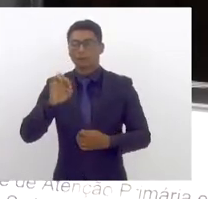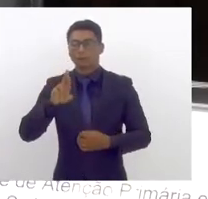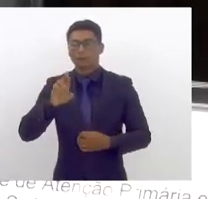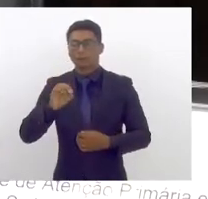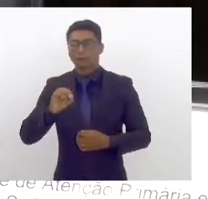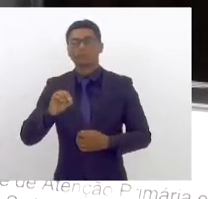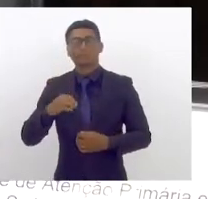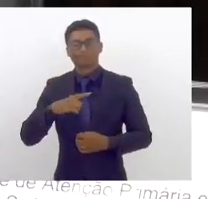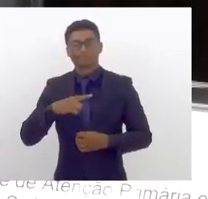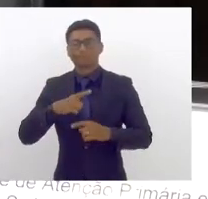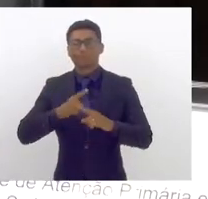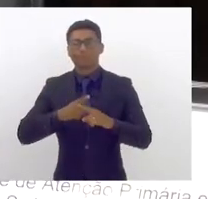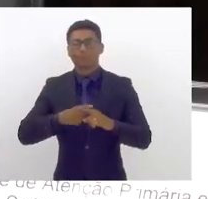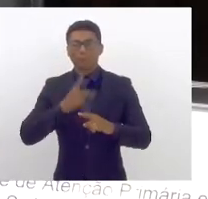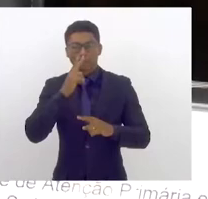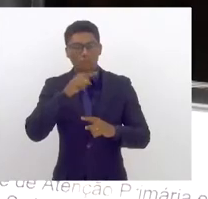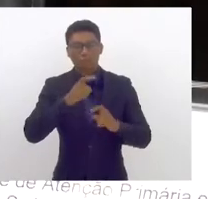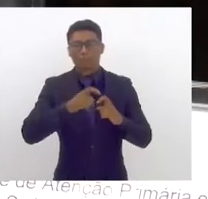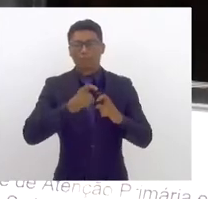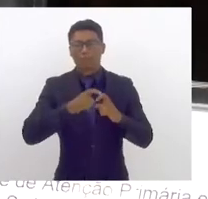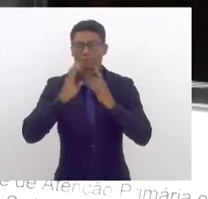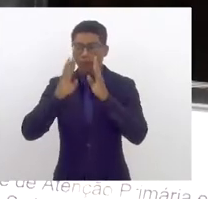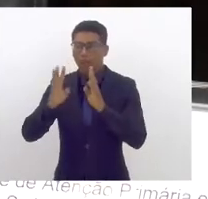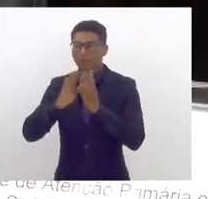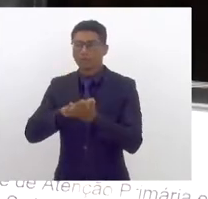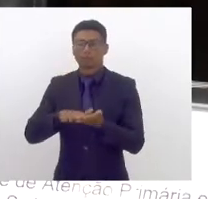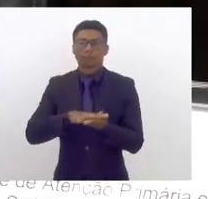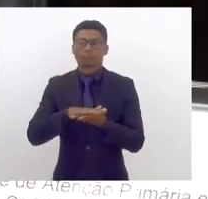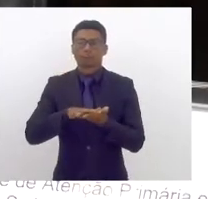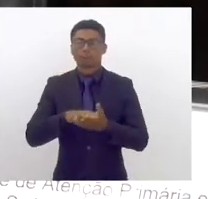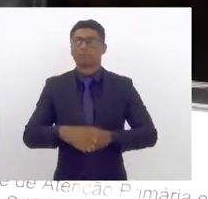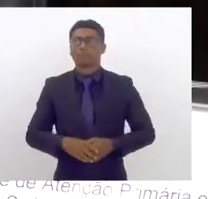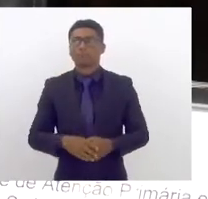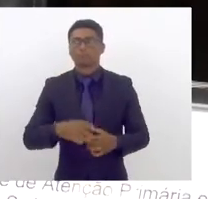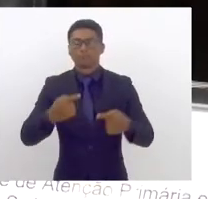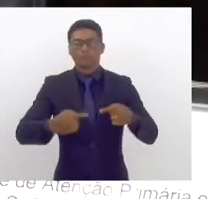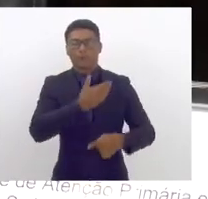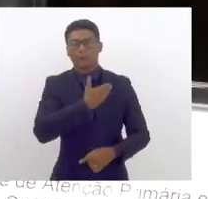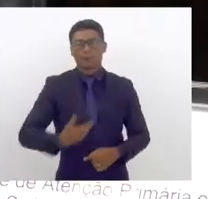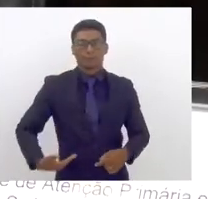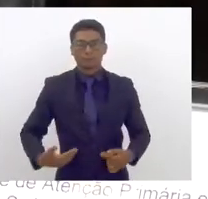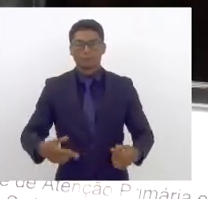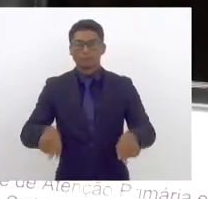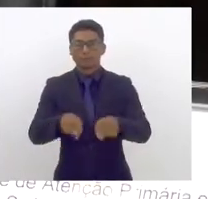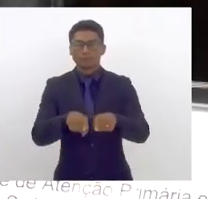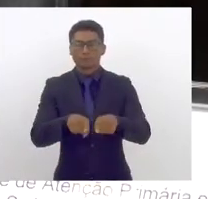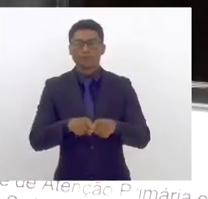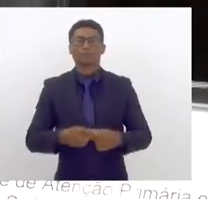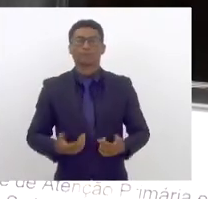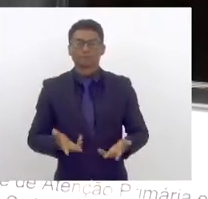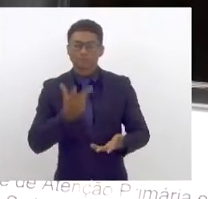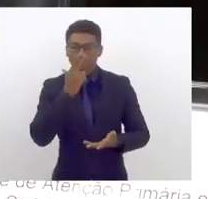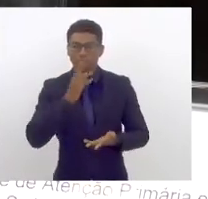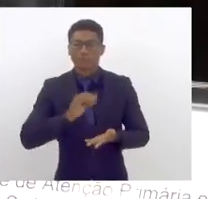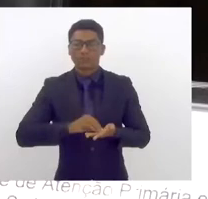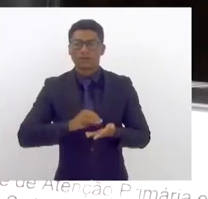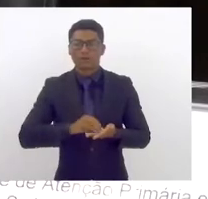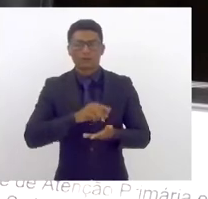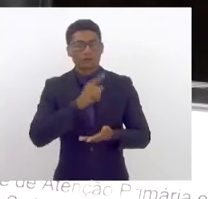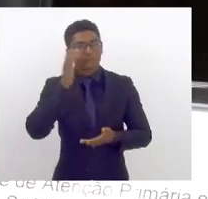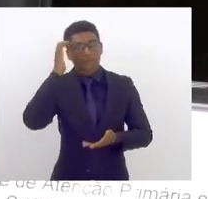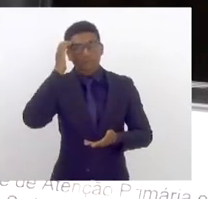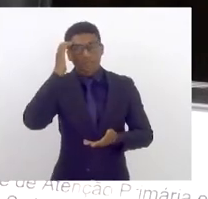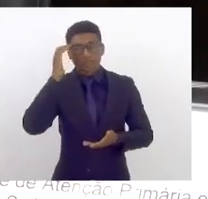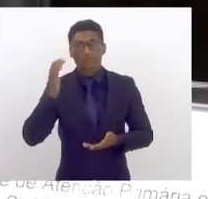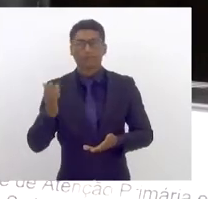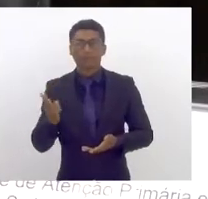saúde das mulheres lésbicas no âmbito das políticas públicas e na falta inclusive de compreensão da Necessidade que nós